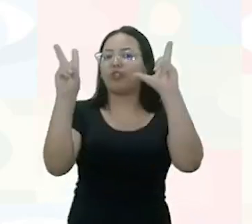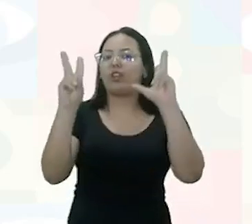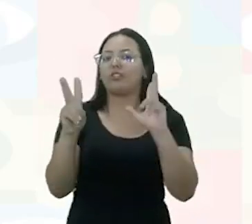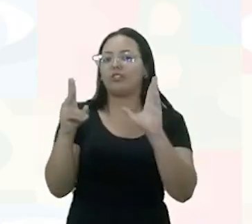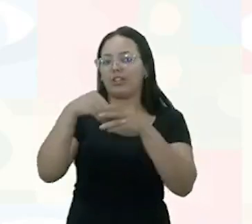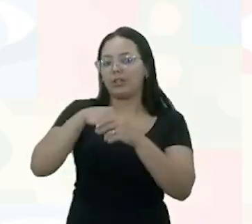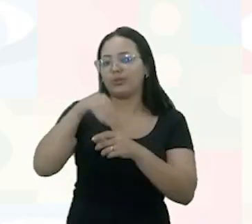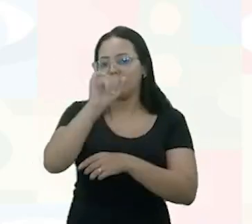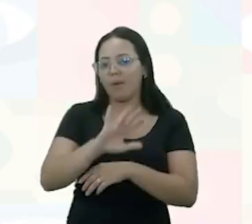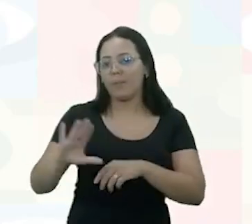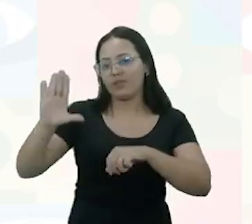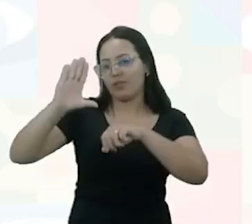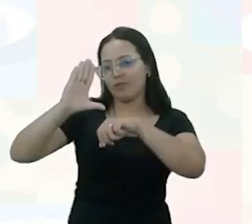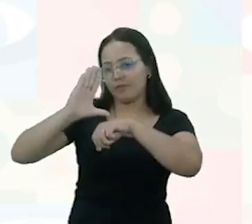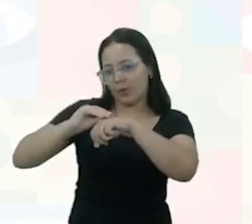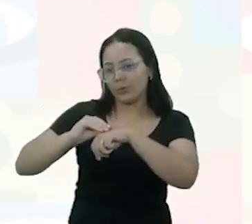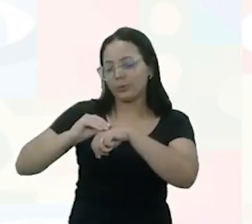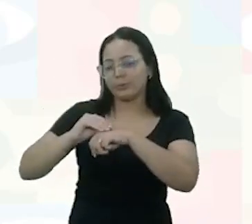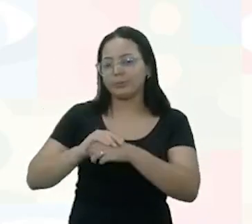naquela imagem.